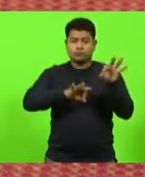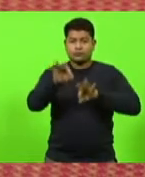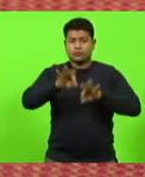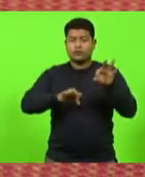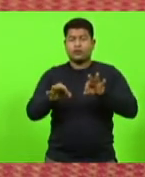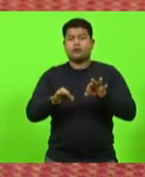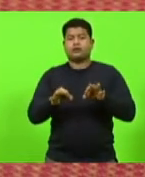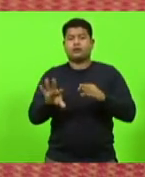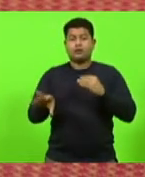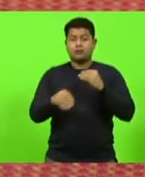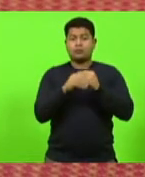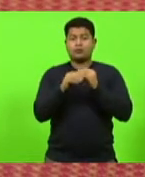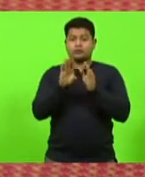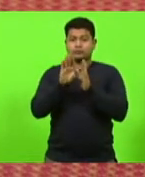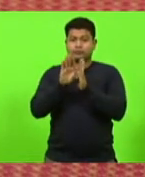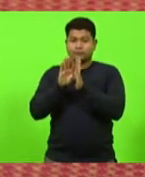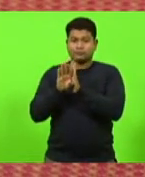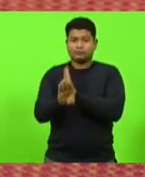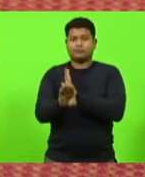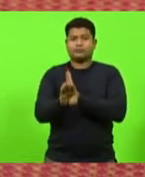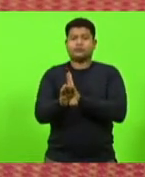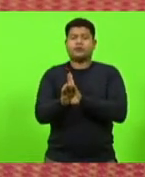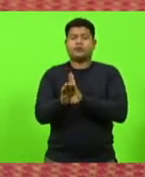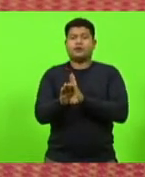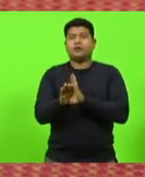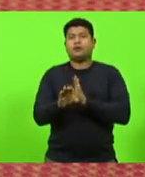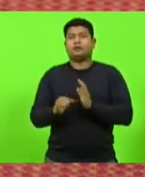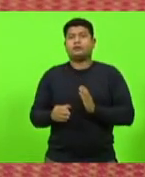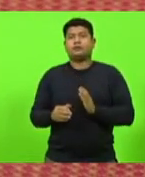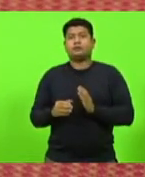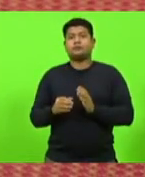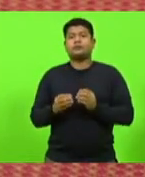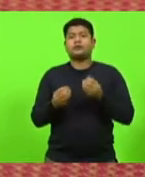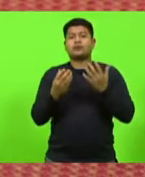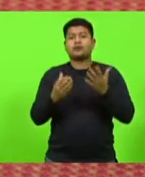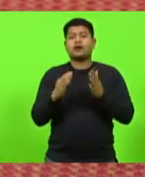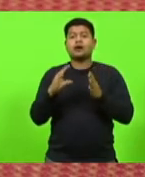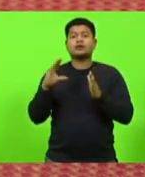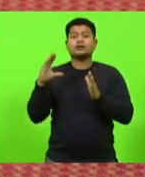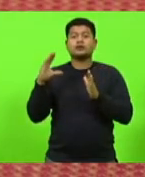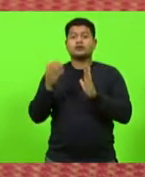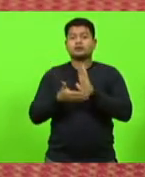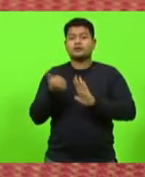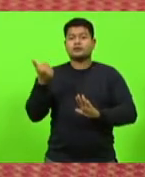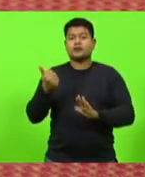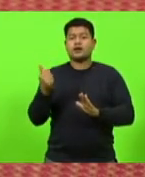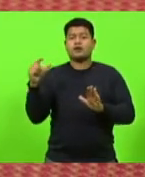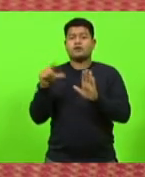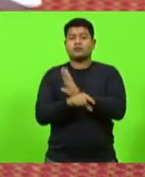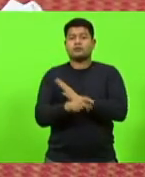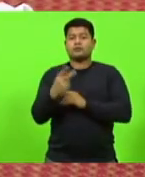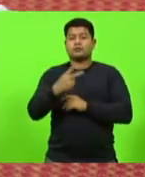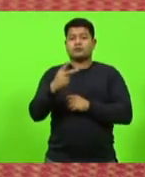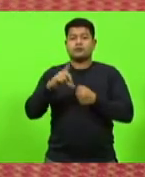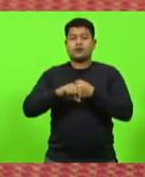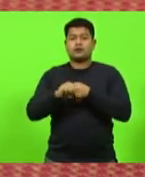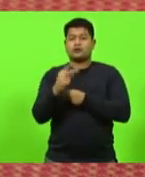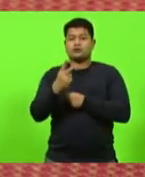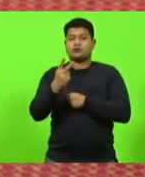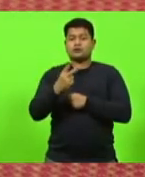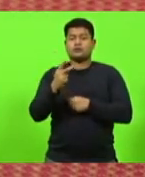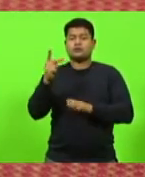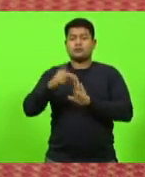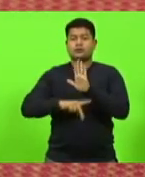supressiva, ele apresenta a emenda supressiva para suprimir o inciso 2º do artigo 2º do projeto de lei,